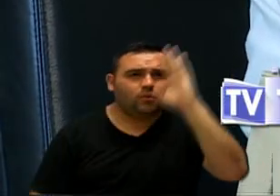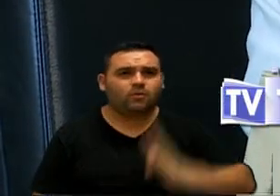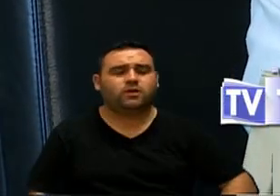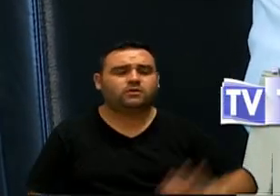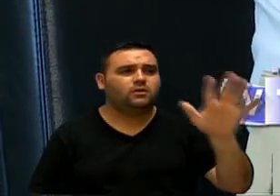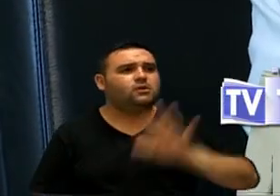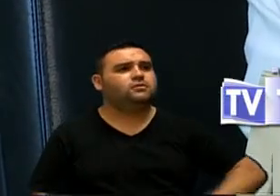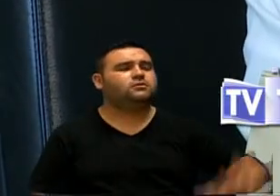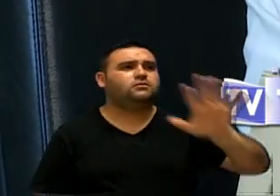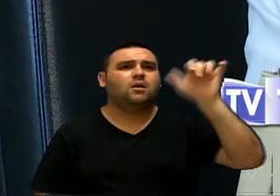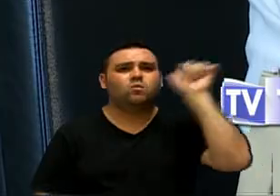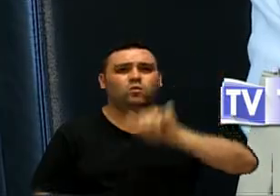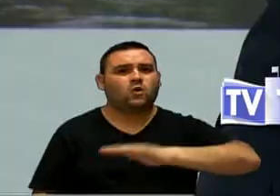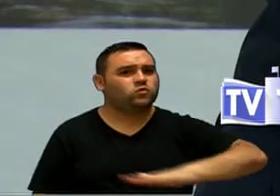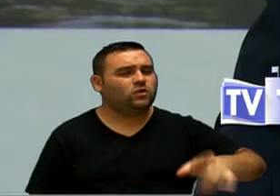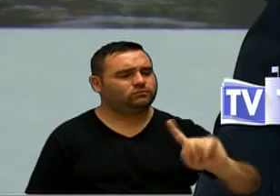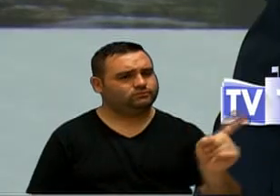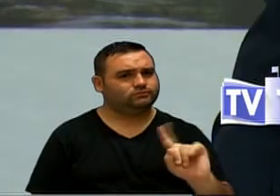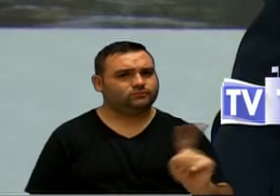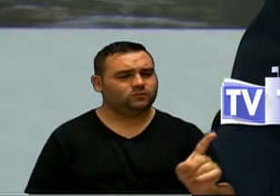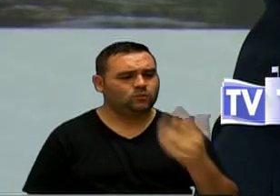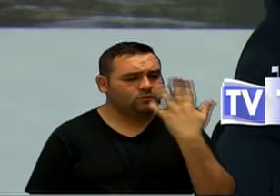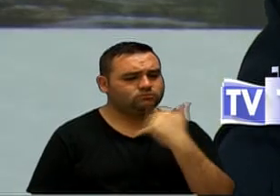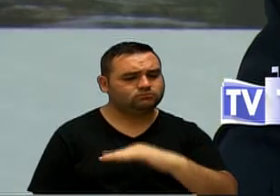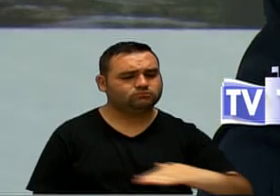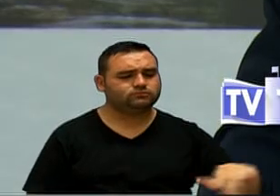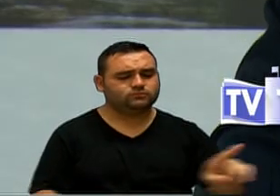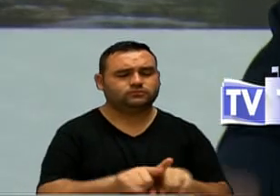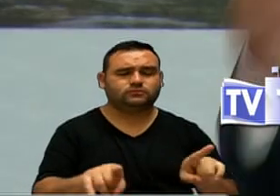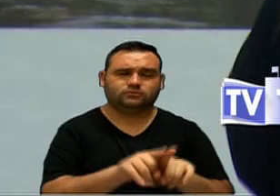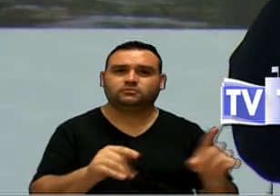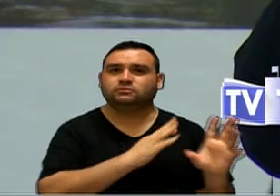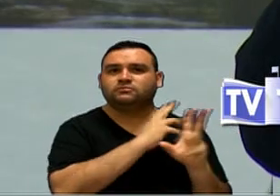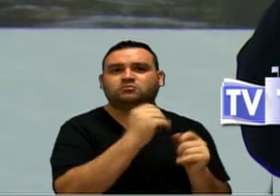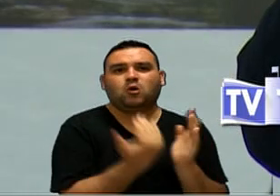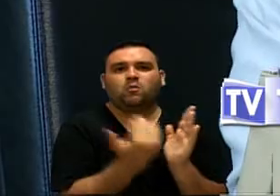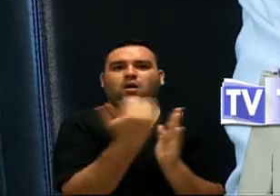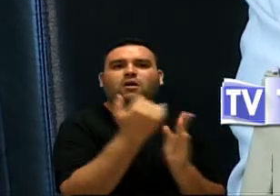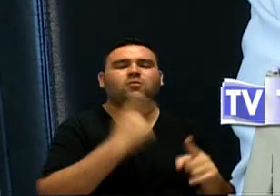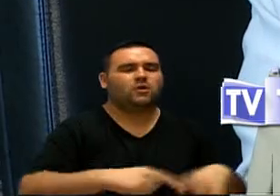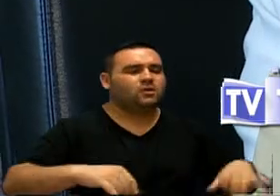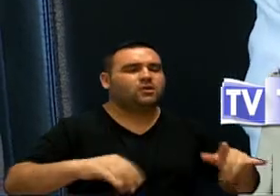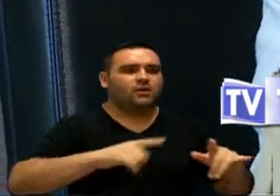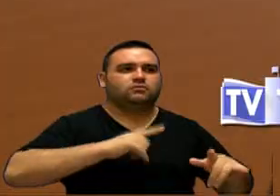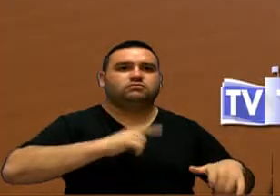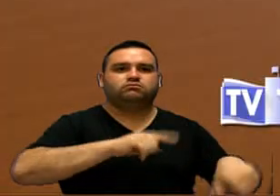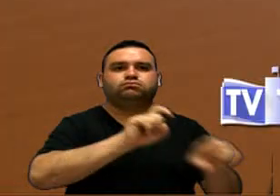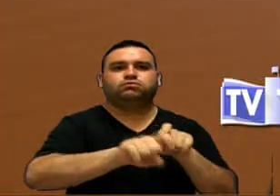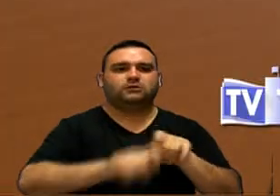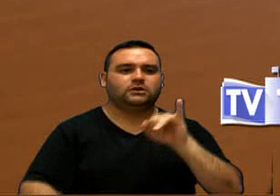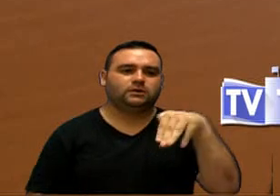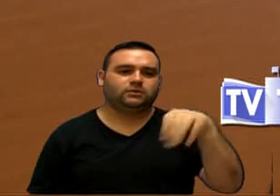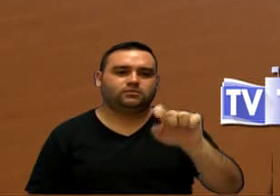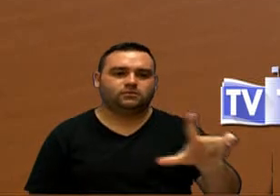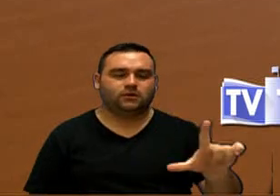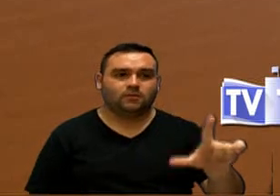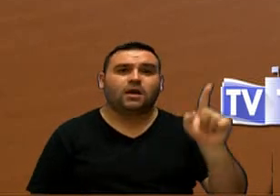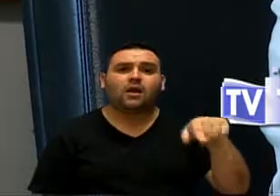Não digo só para mulheres, mas crianças também, que é um número maior, que sofrem essa violência. E o IML é